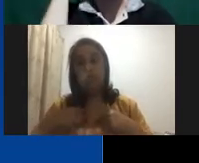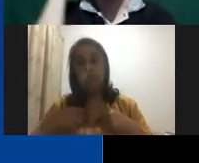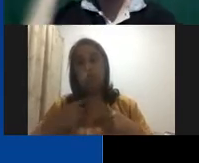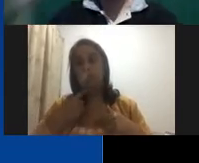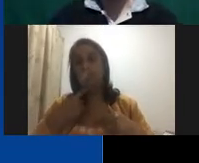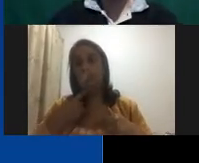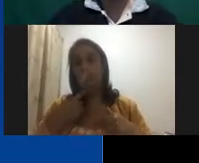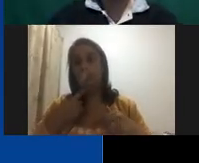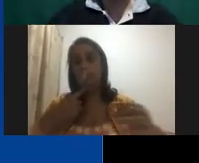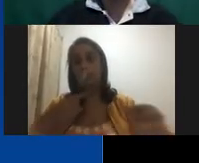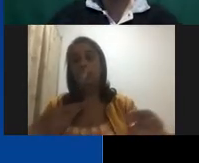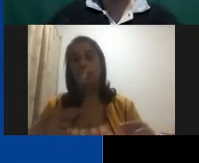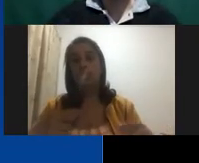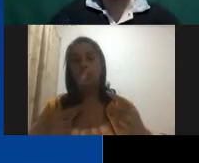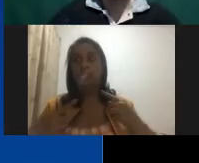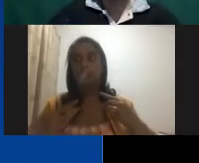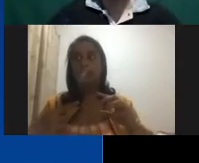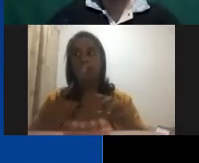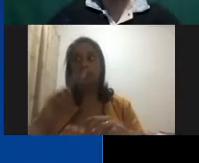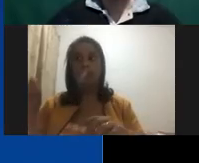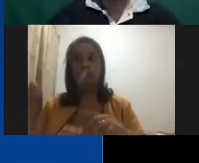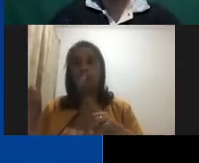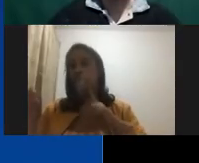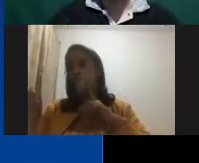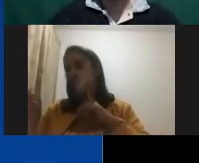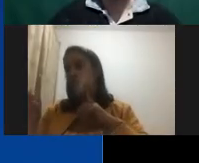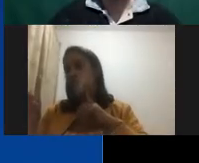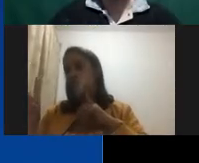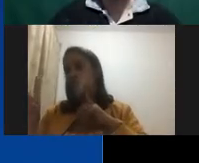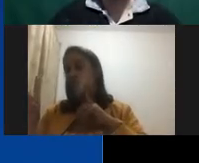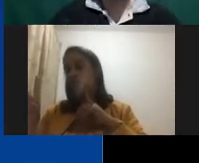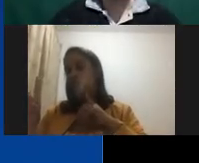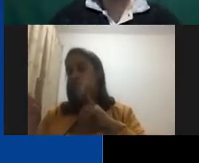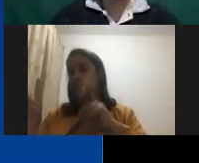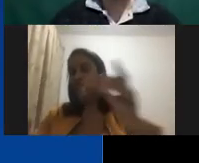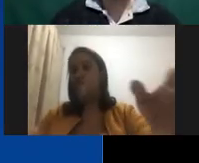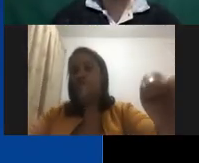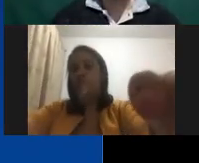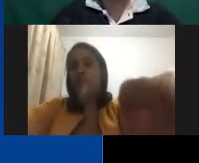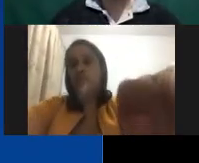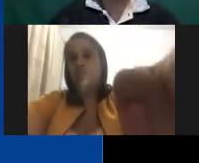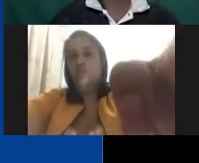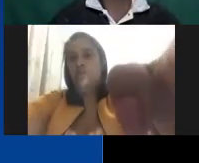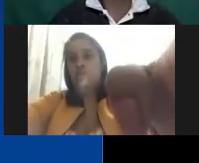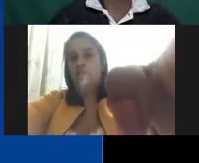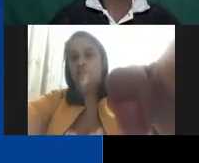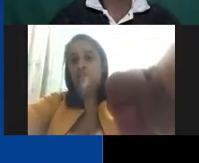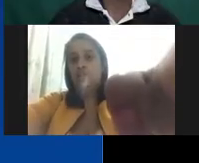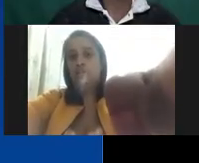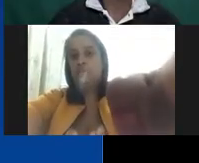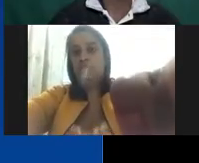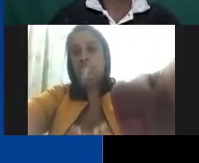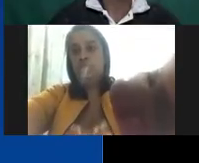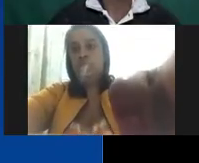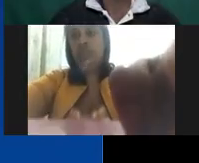direito, mas ele faz a rotação contralateral. Então, o encurtamento maior do meu trapézio direito é quando eu inclino